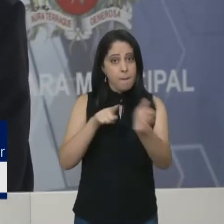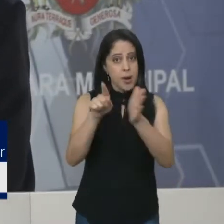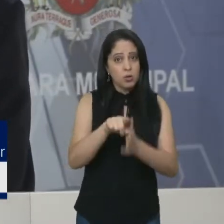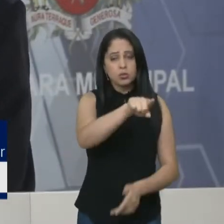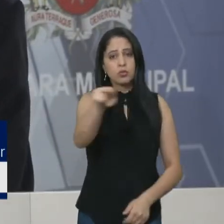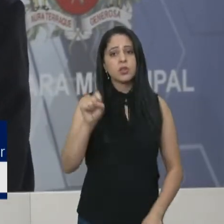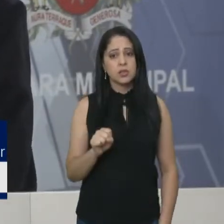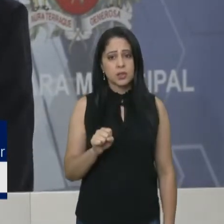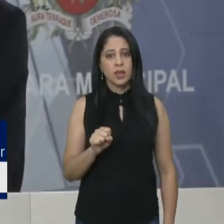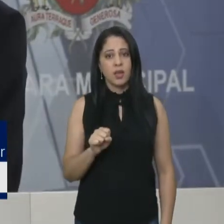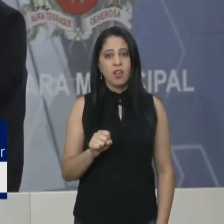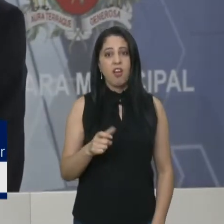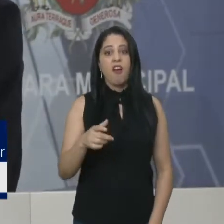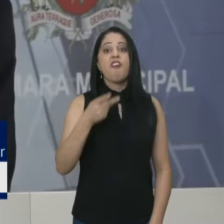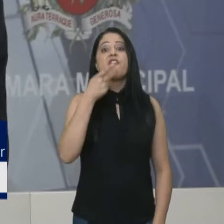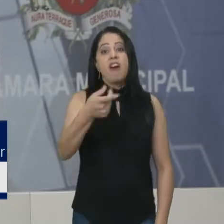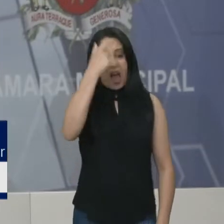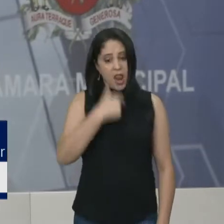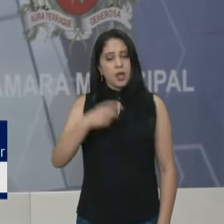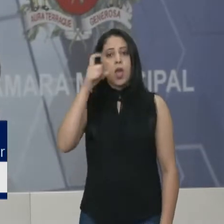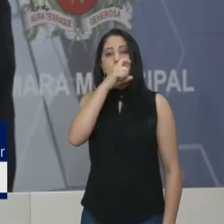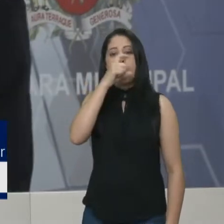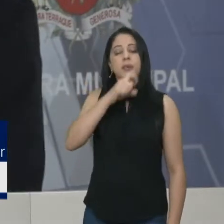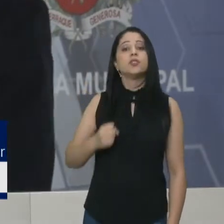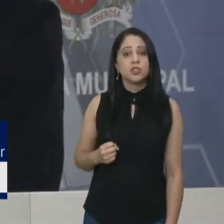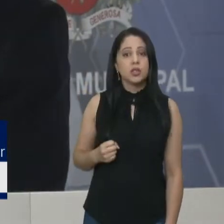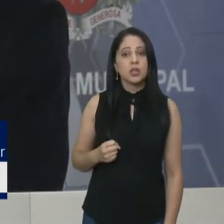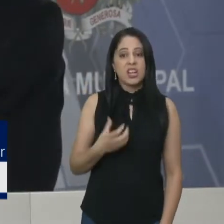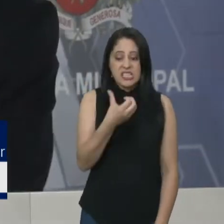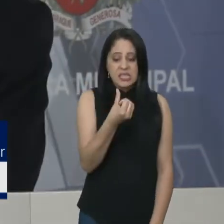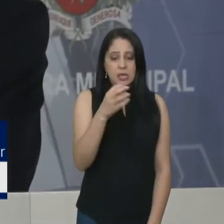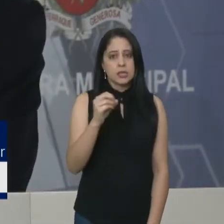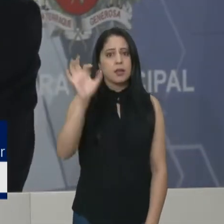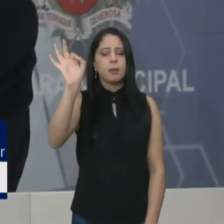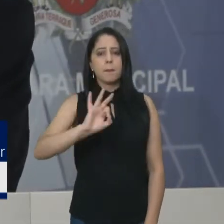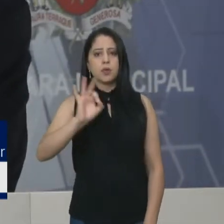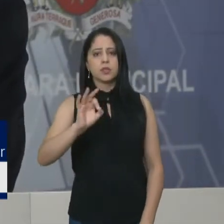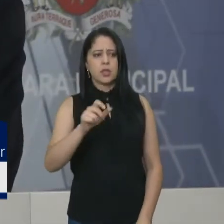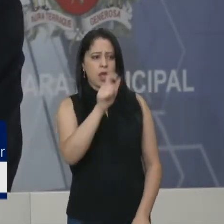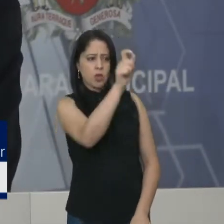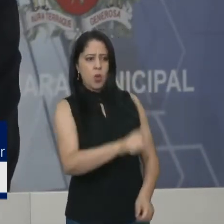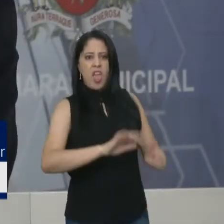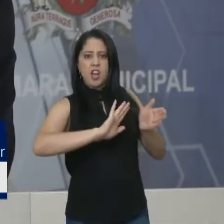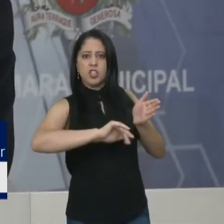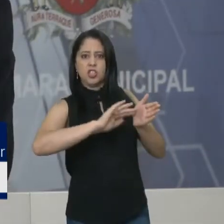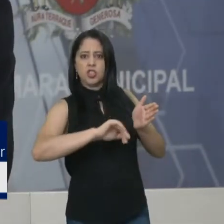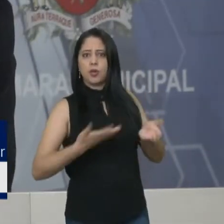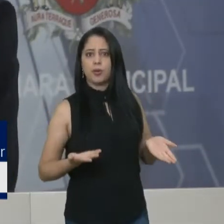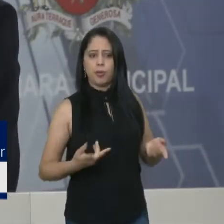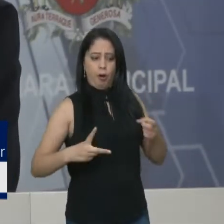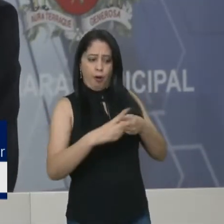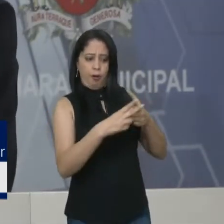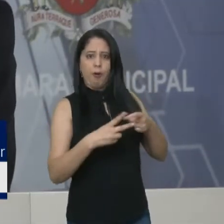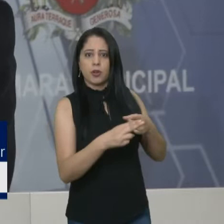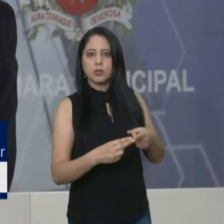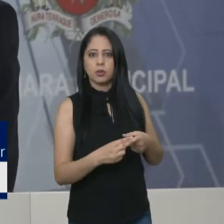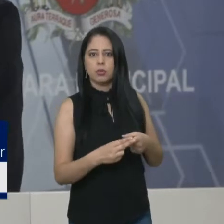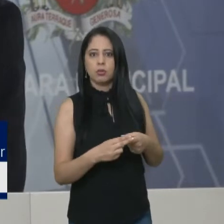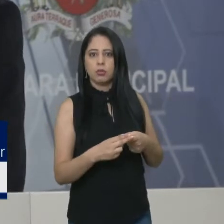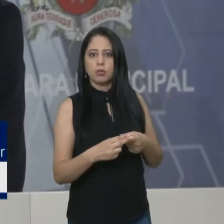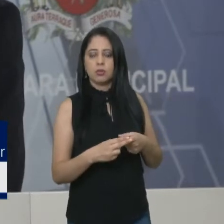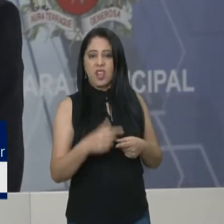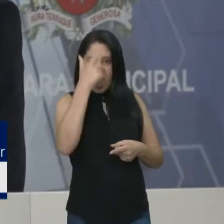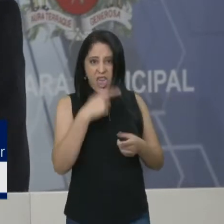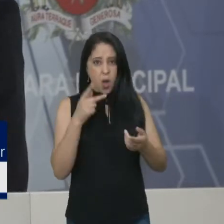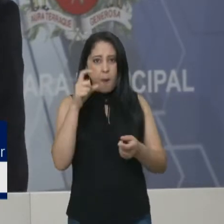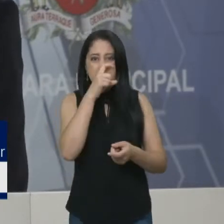alguém a me desmentir aqui que ele tirou 60% da farmácia popular. Eu desafio alguém dizer que eu